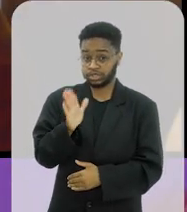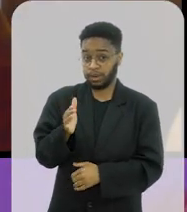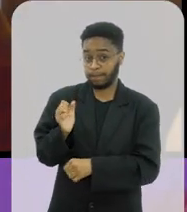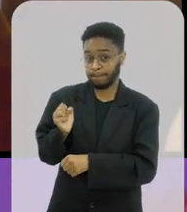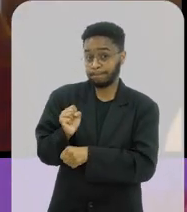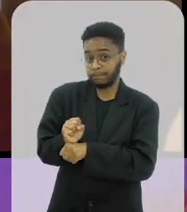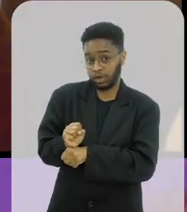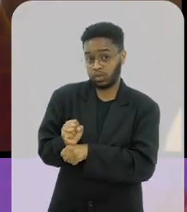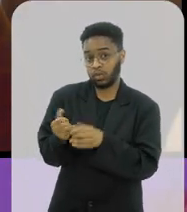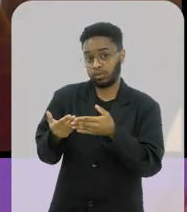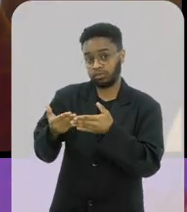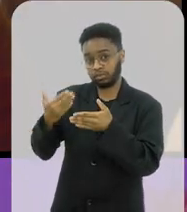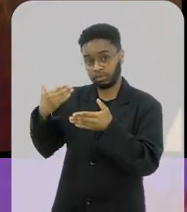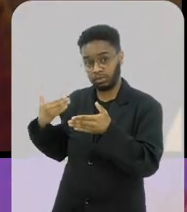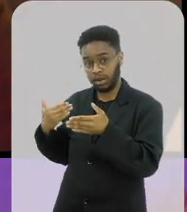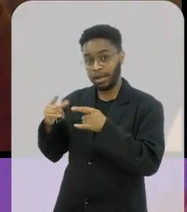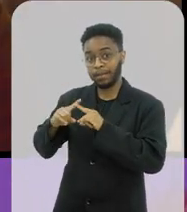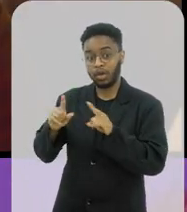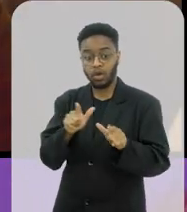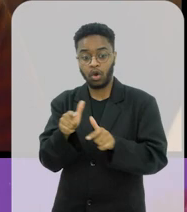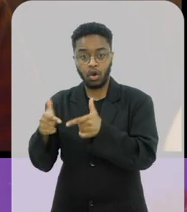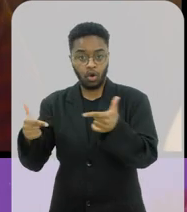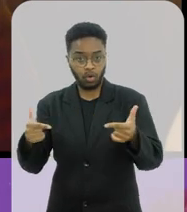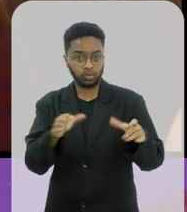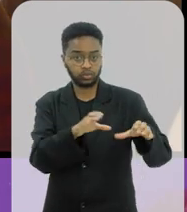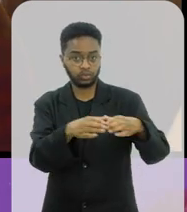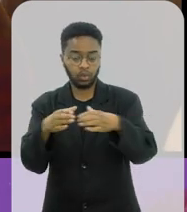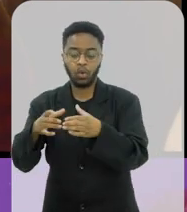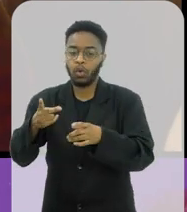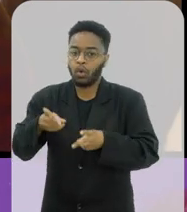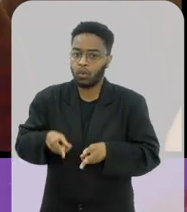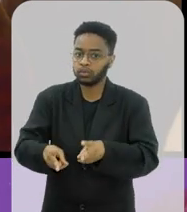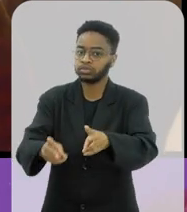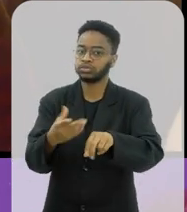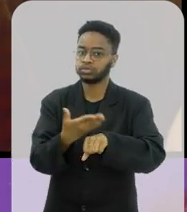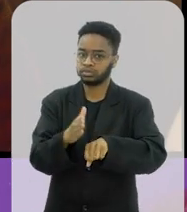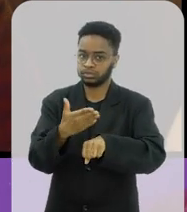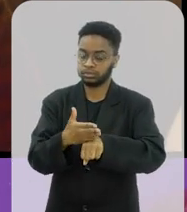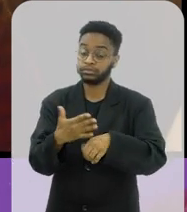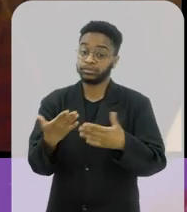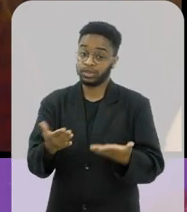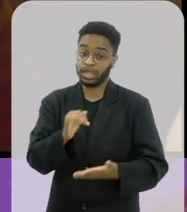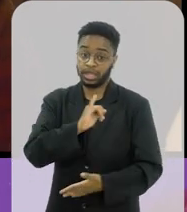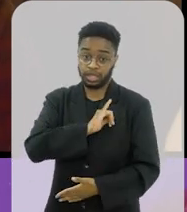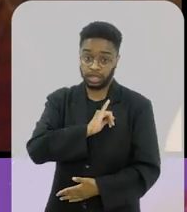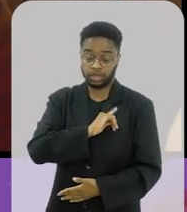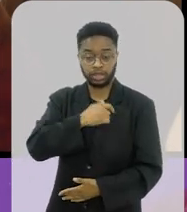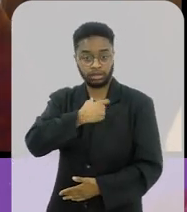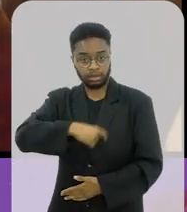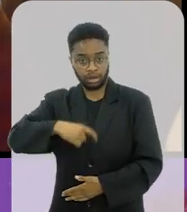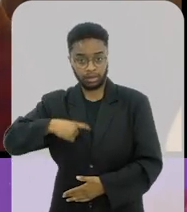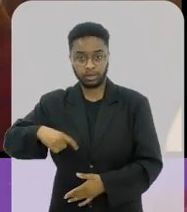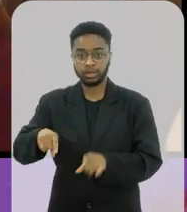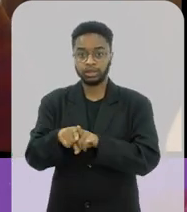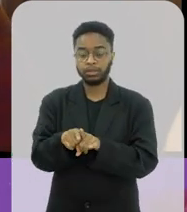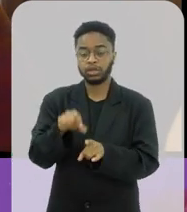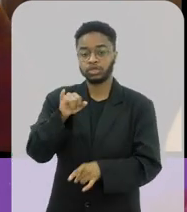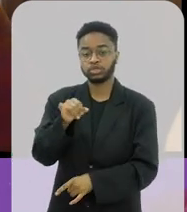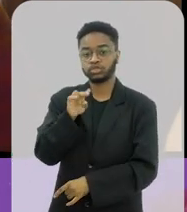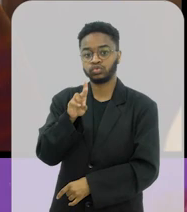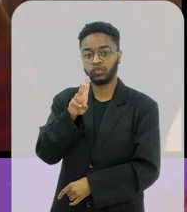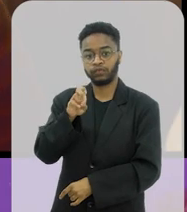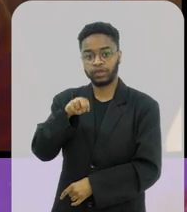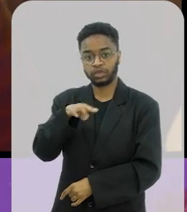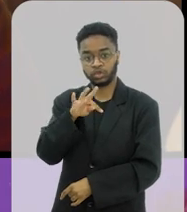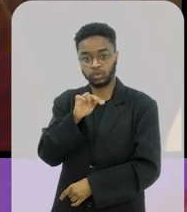algum tempo, os outros ficaram treinando, mas esses clubes, Inter, Grêmio e o Juventude de Caxias